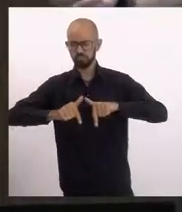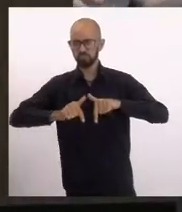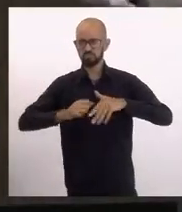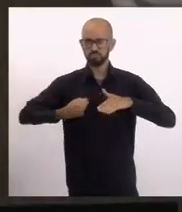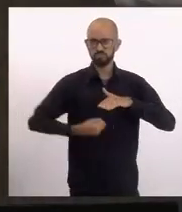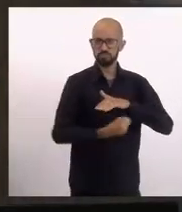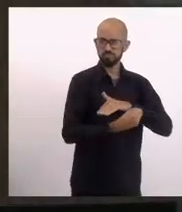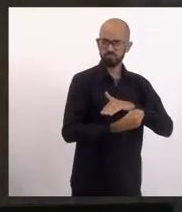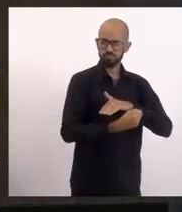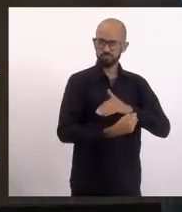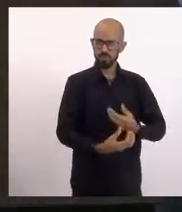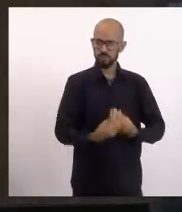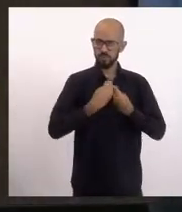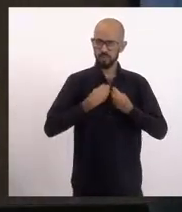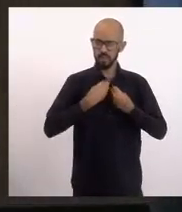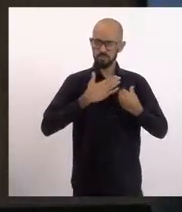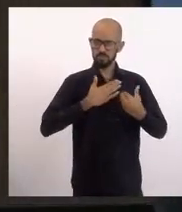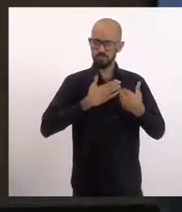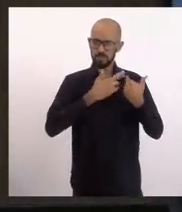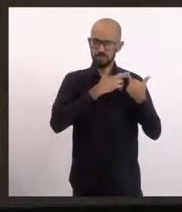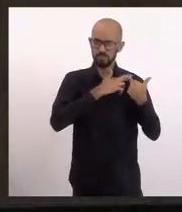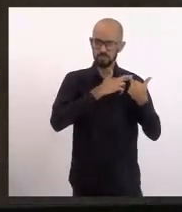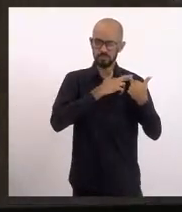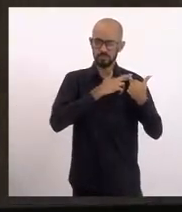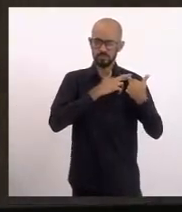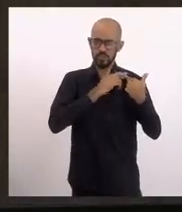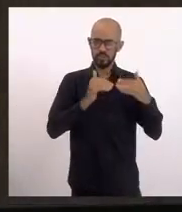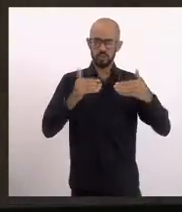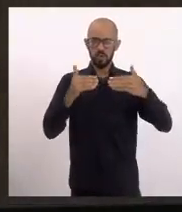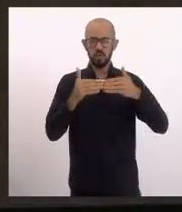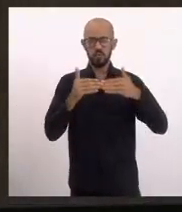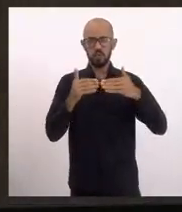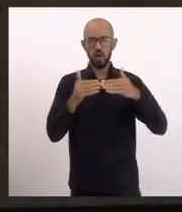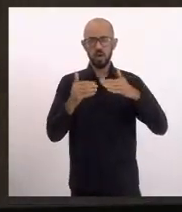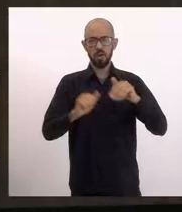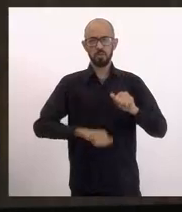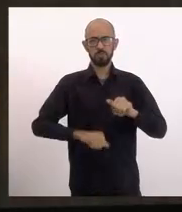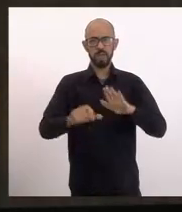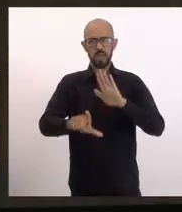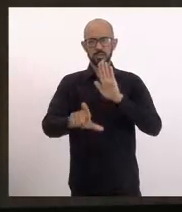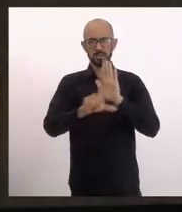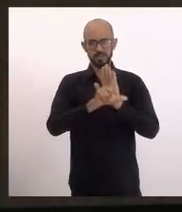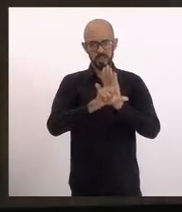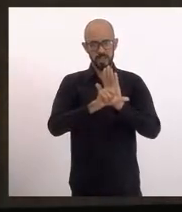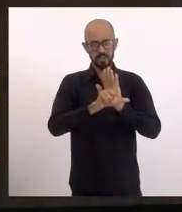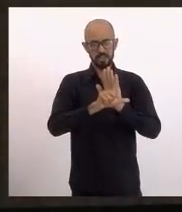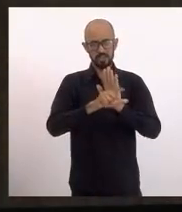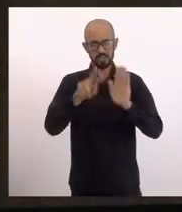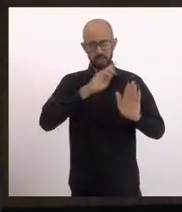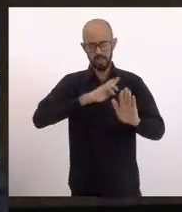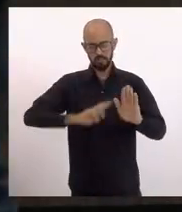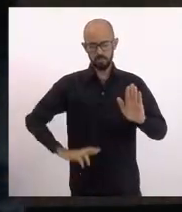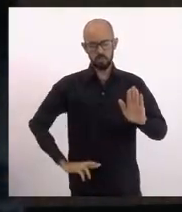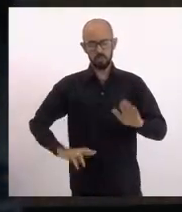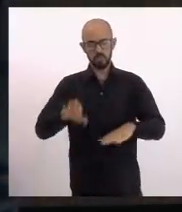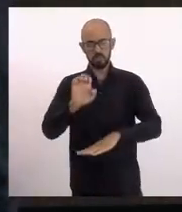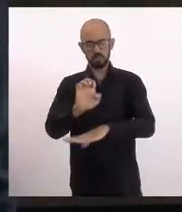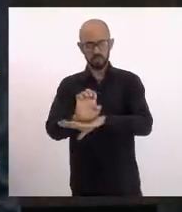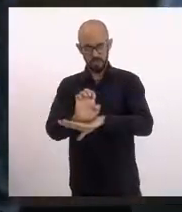confiado, dentro das normas constitucionais e legais da República e do Estado, servindo com